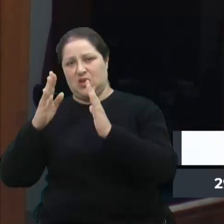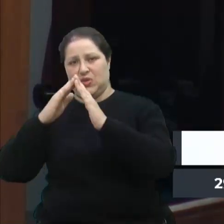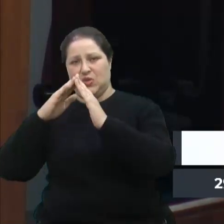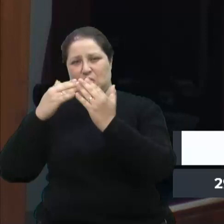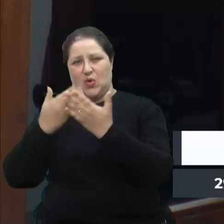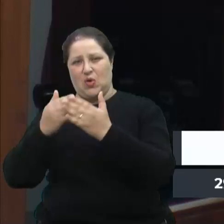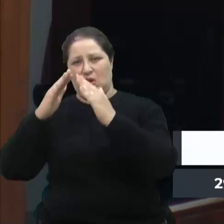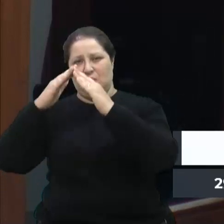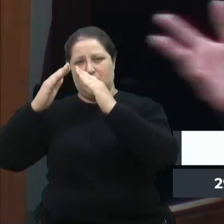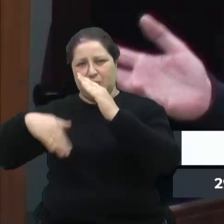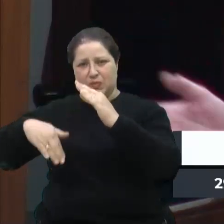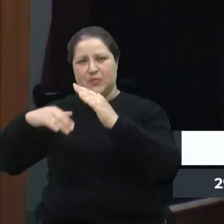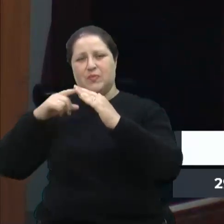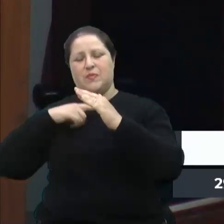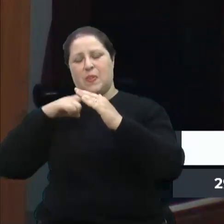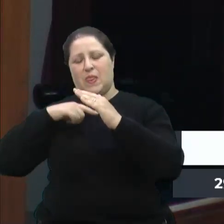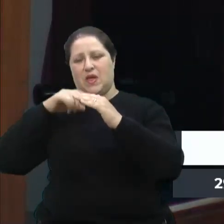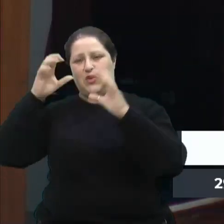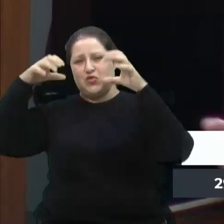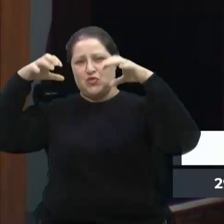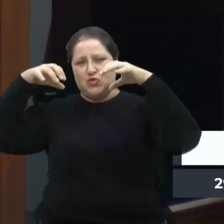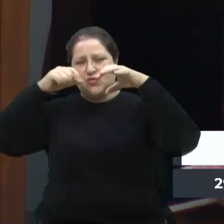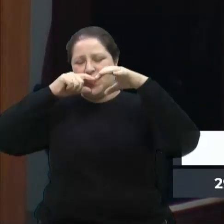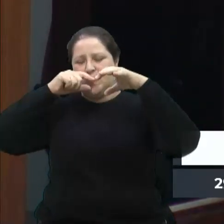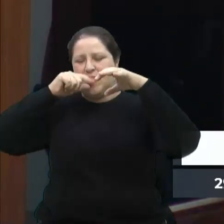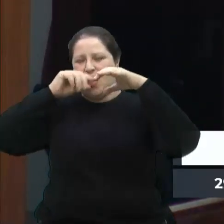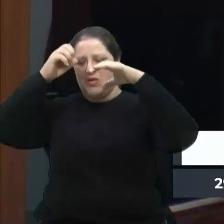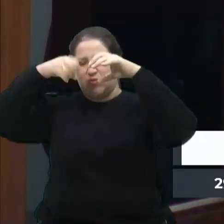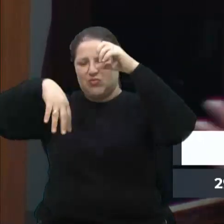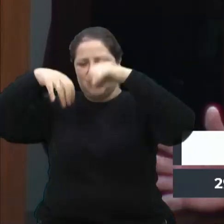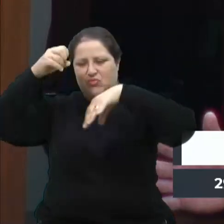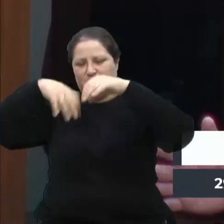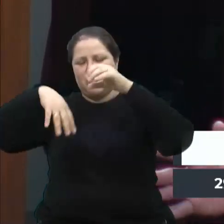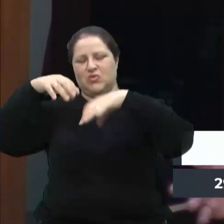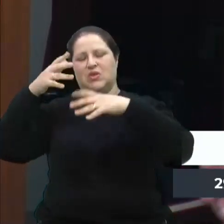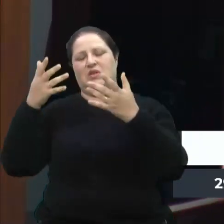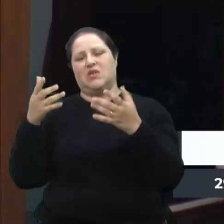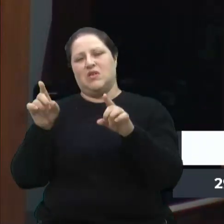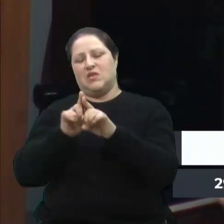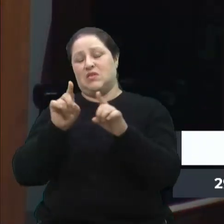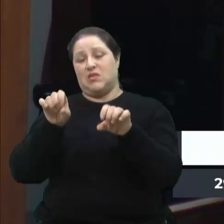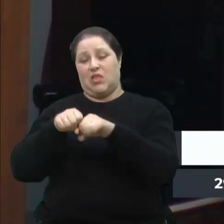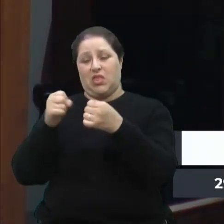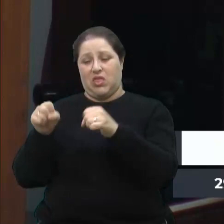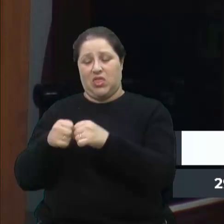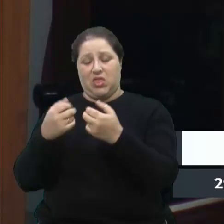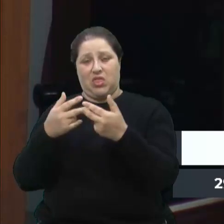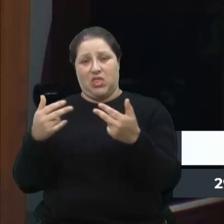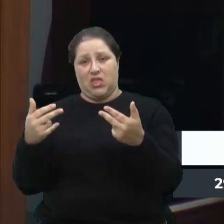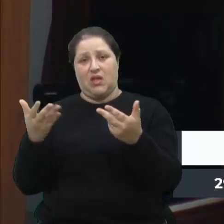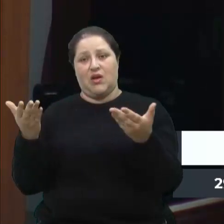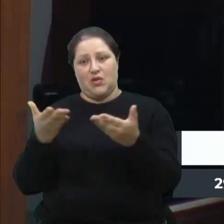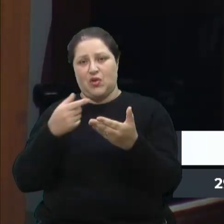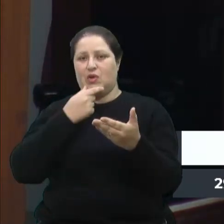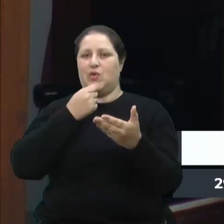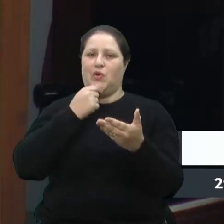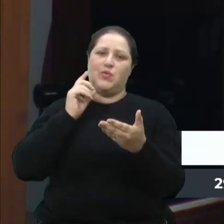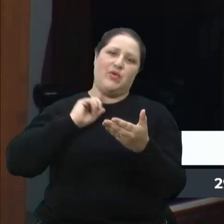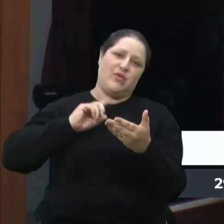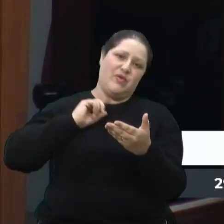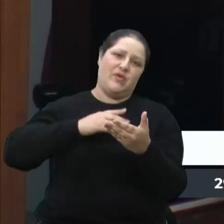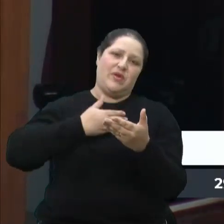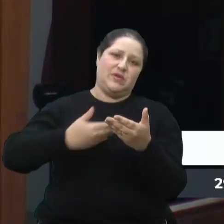era infiltração, classes, não tinha nada, estava um caos. Ele começou agora a reformar todas as escolas